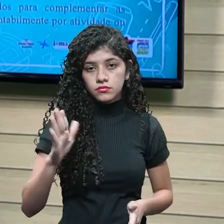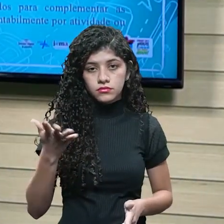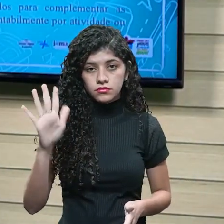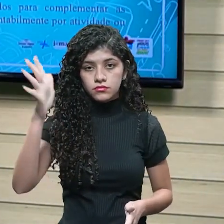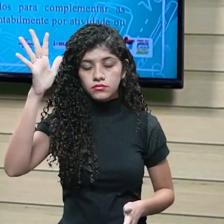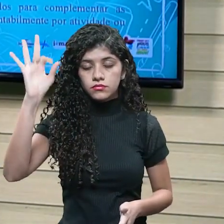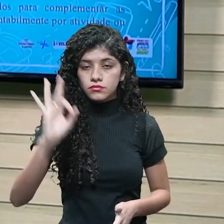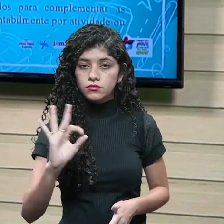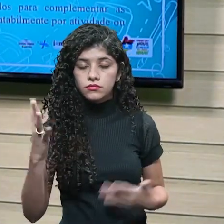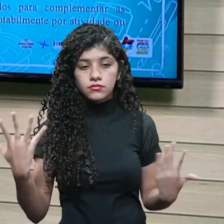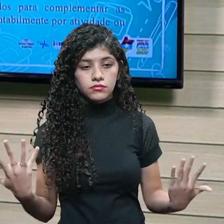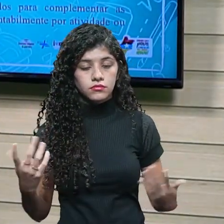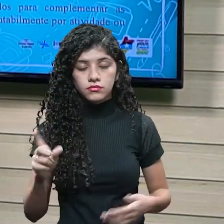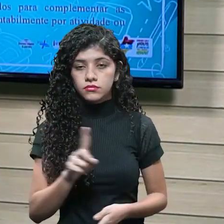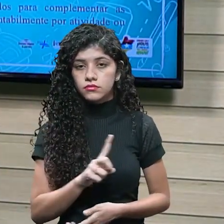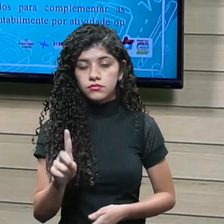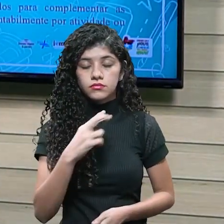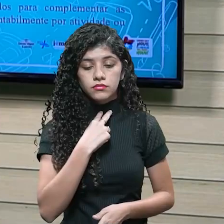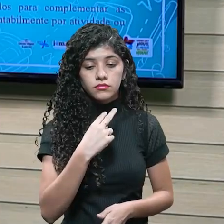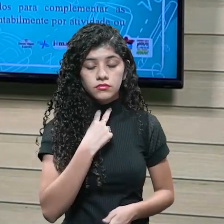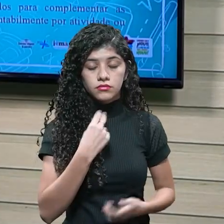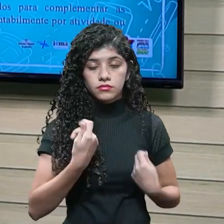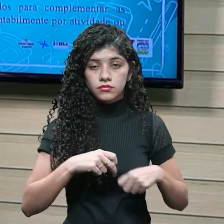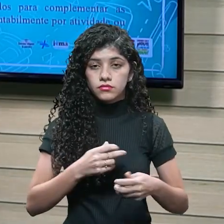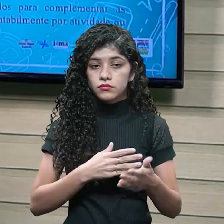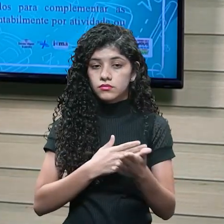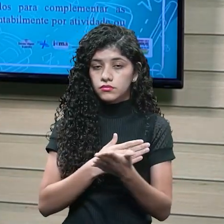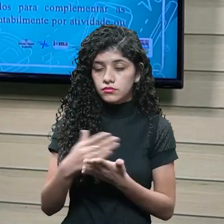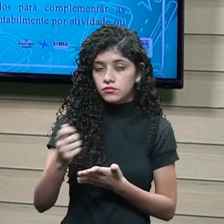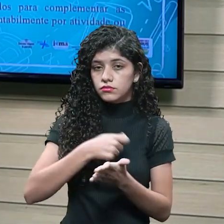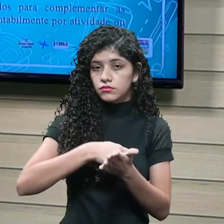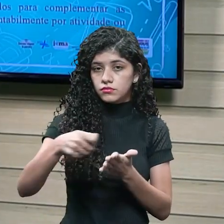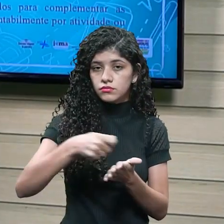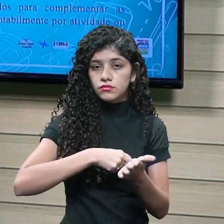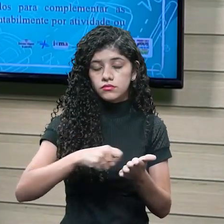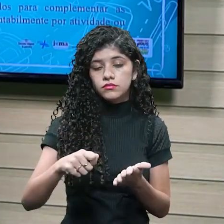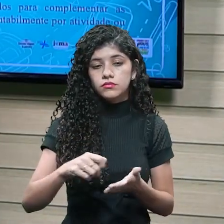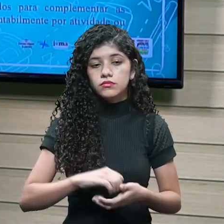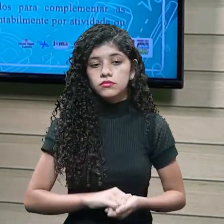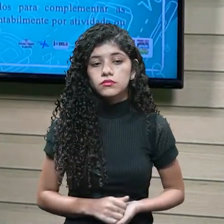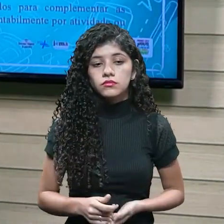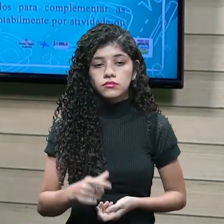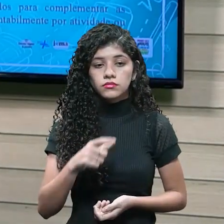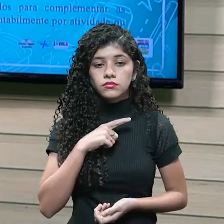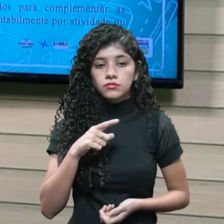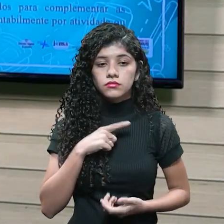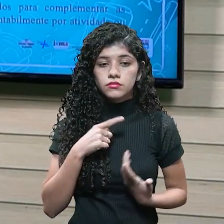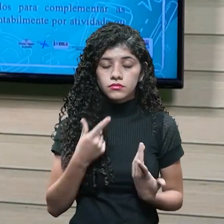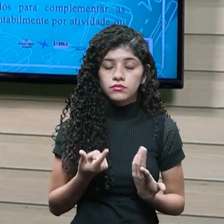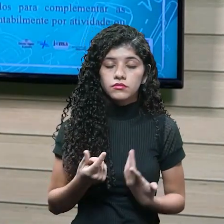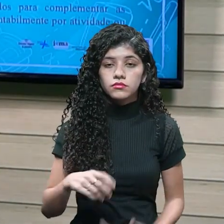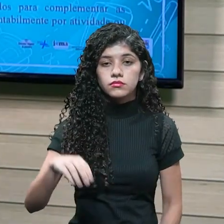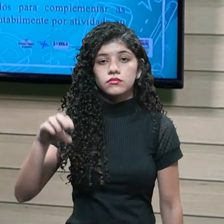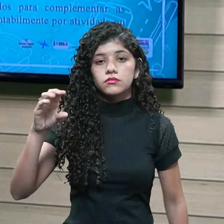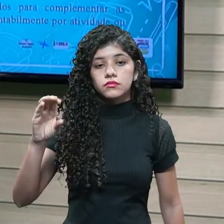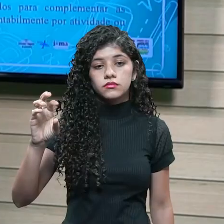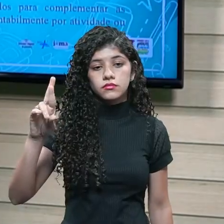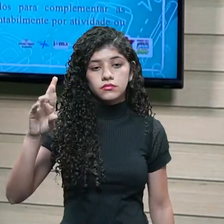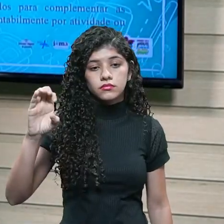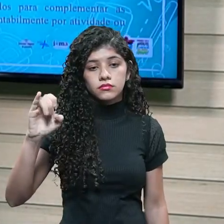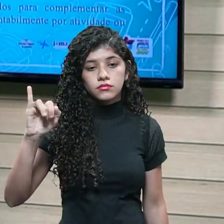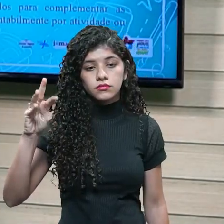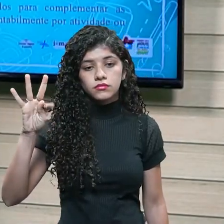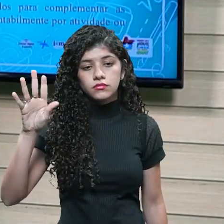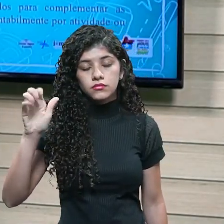a aquisição desse investimento já com esse valor inserido, até porque se houve esse rendimento, houve uma receita